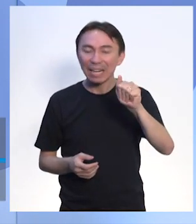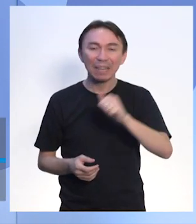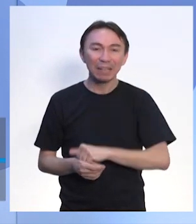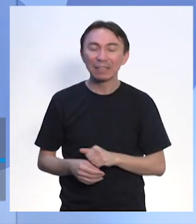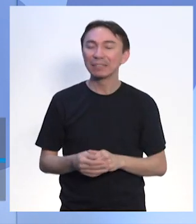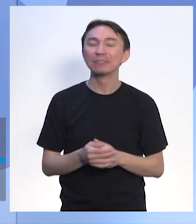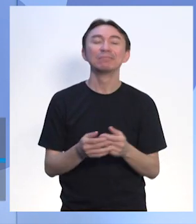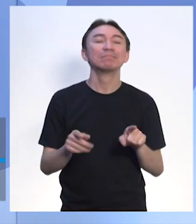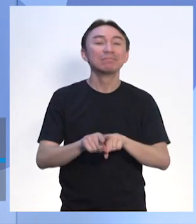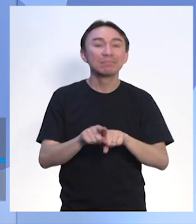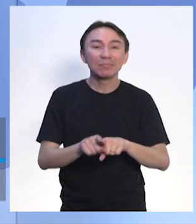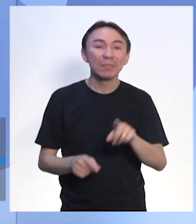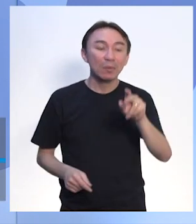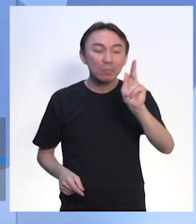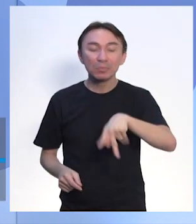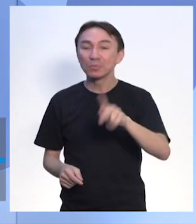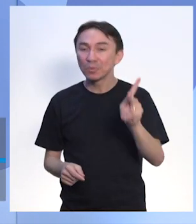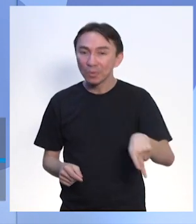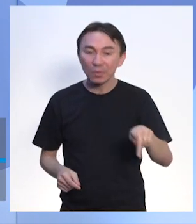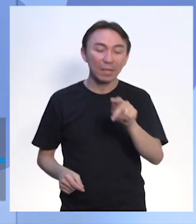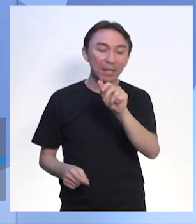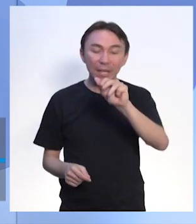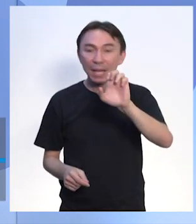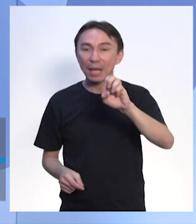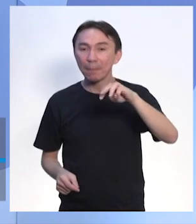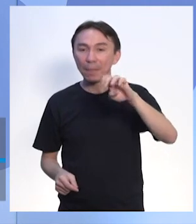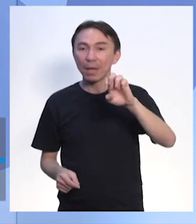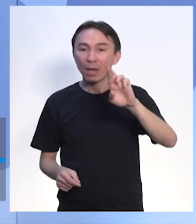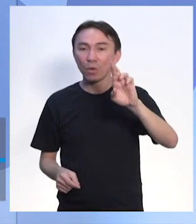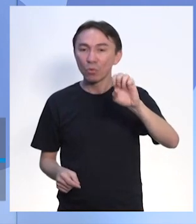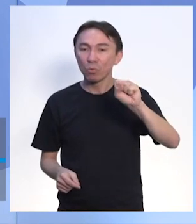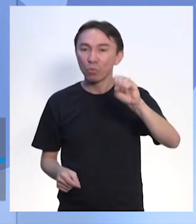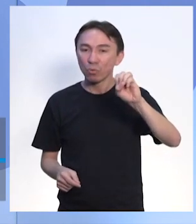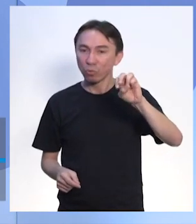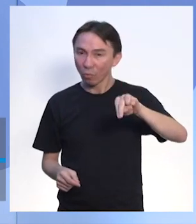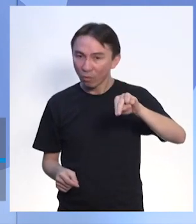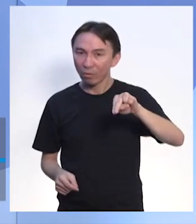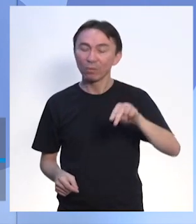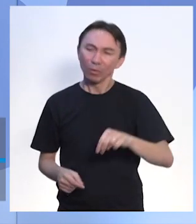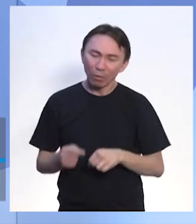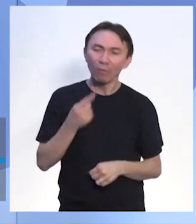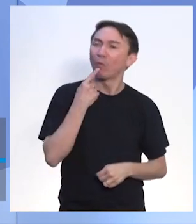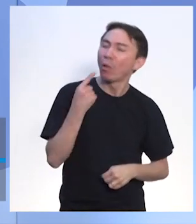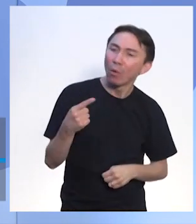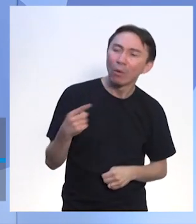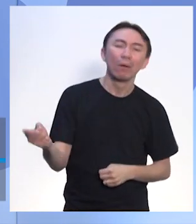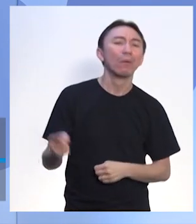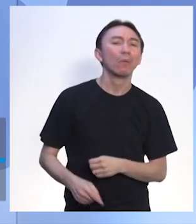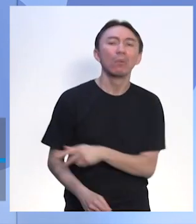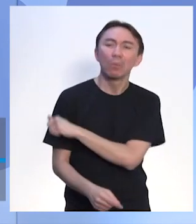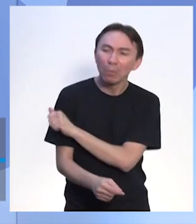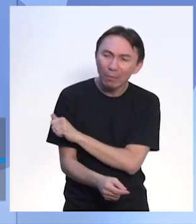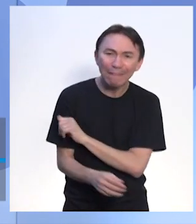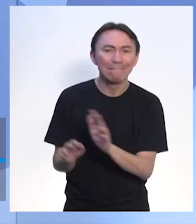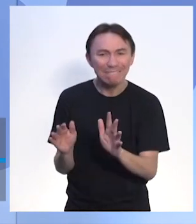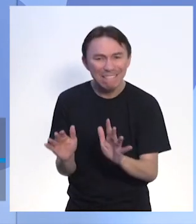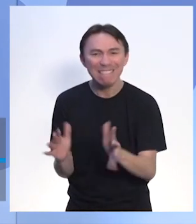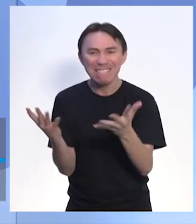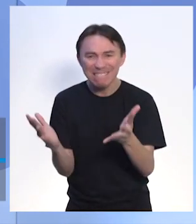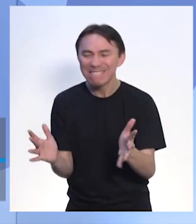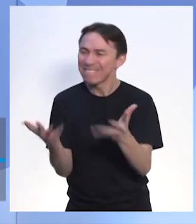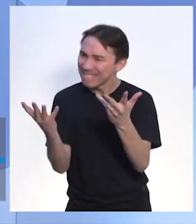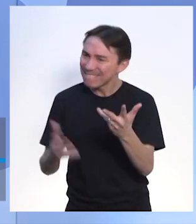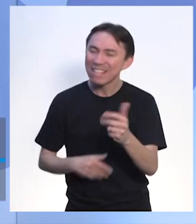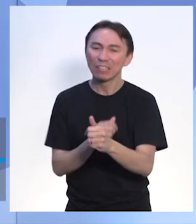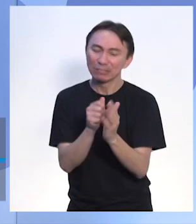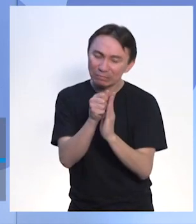lá da Escola Estadual, professor Jacob Kasseb, isso? Né? Estimulando os alunos dele, conversando, fazer as atividades. Professora